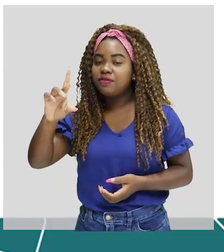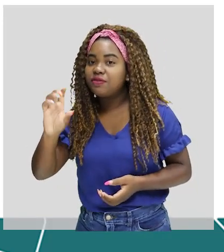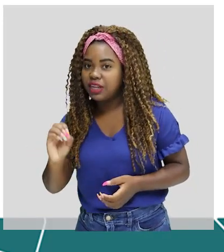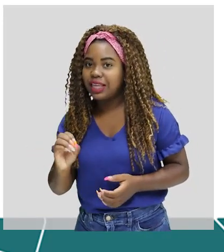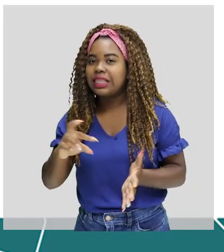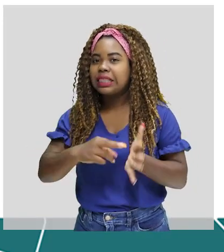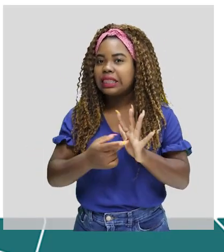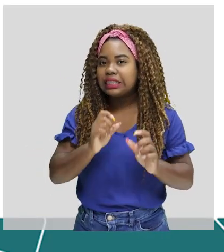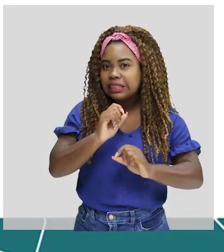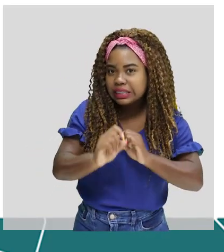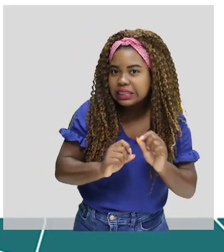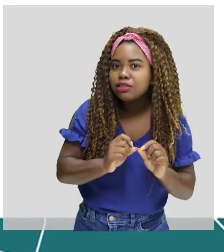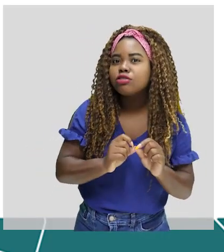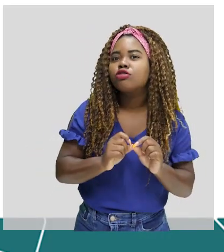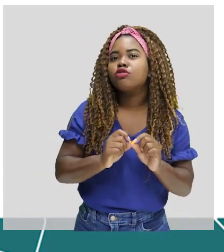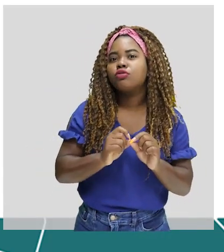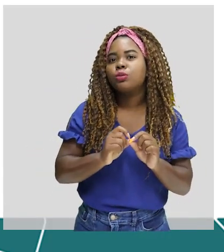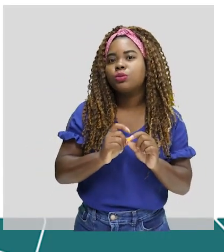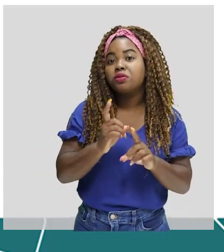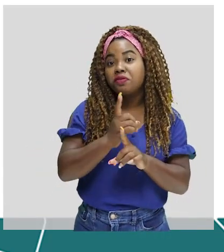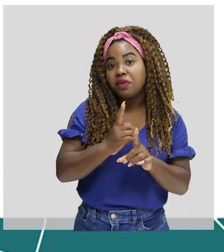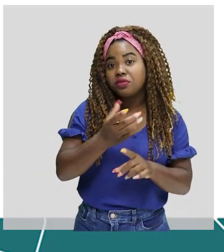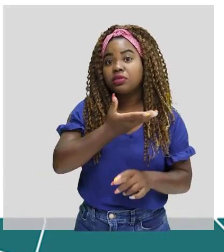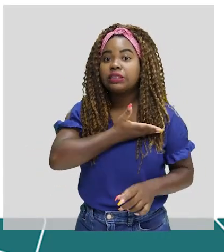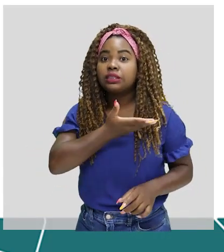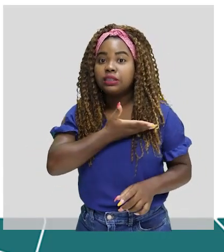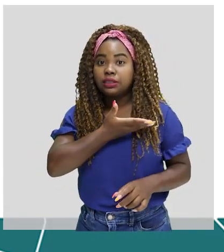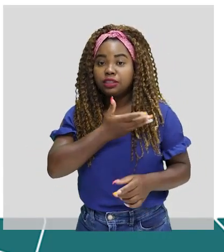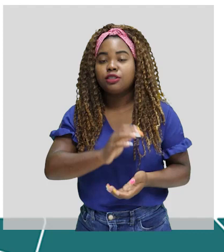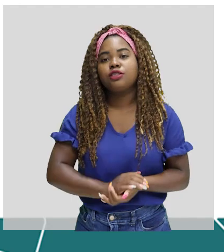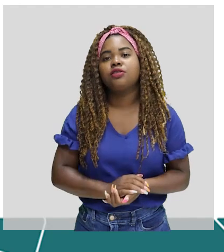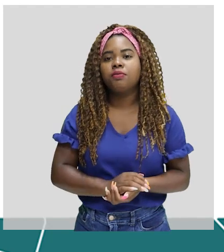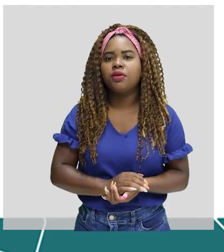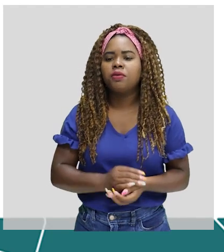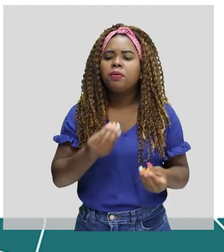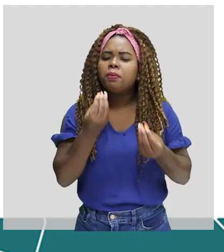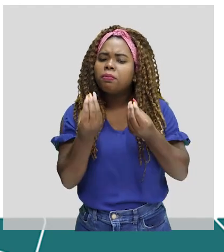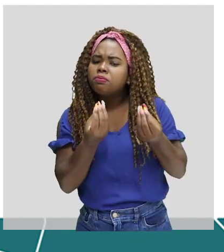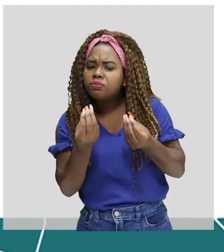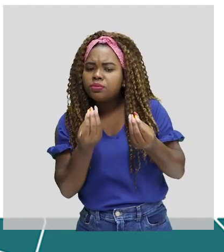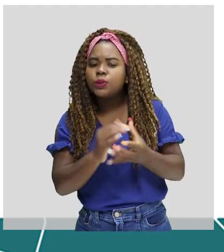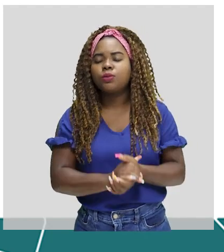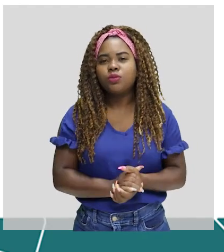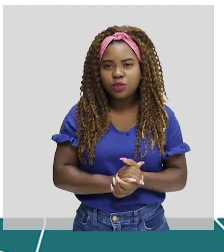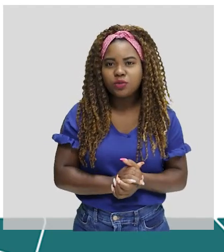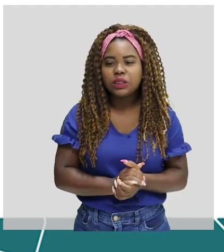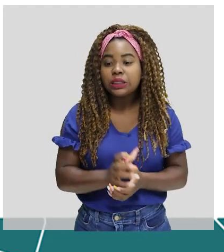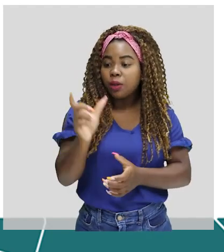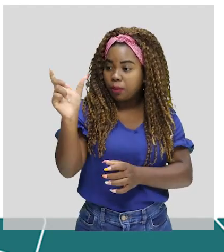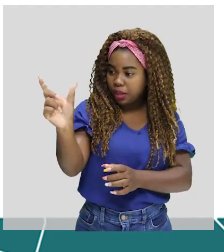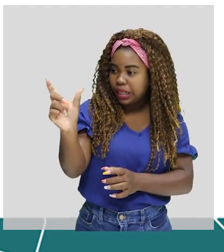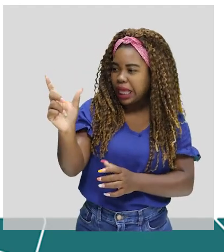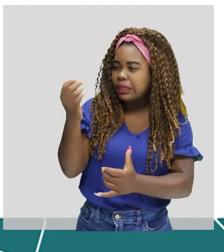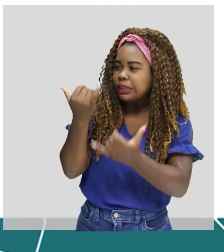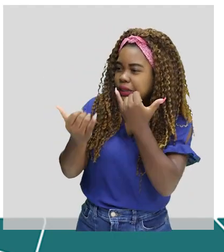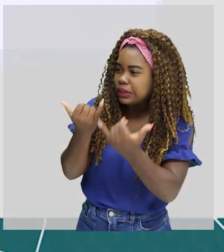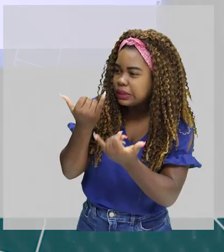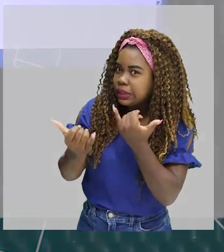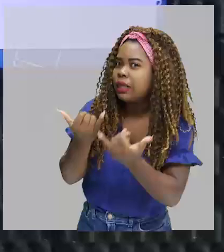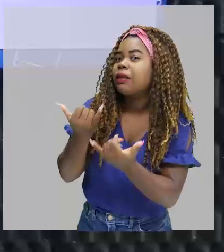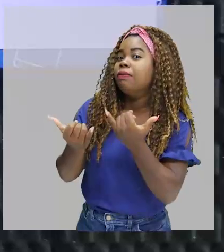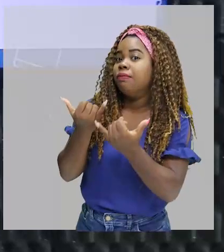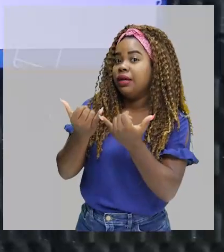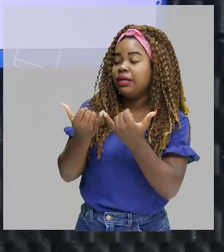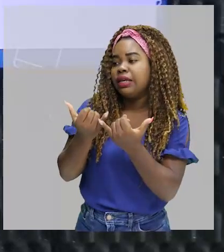de hoje é sobre aquelas palavras que parecem amigas, que são as palavras cognatas ou palavras transparentes, mas que na